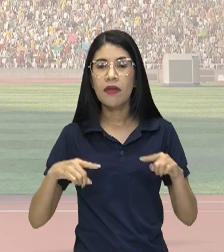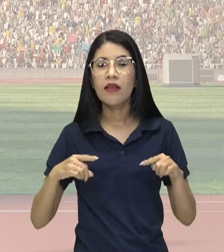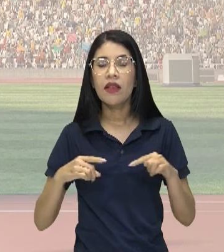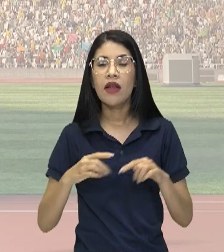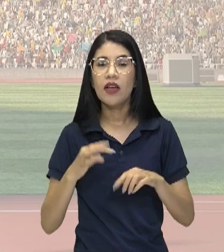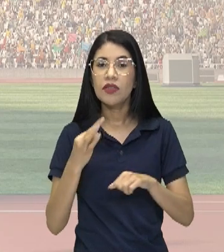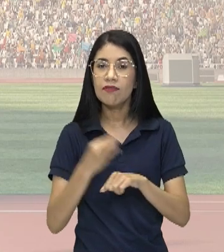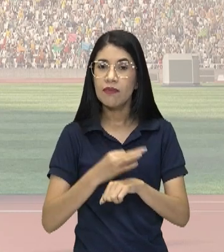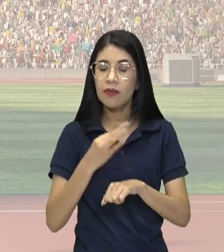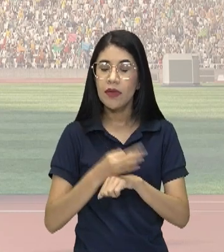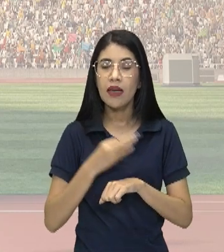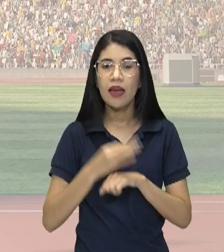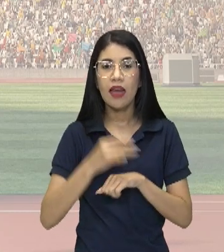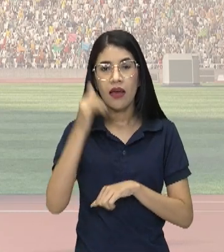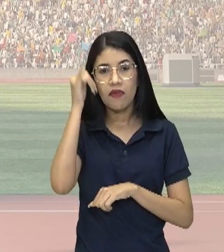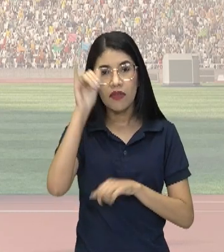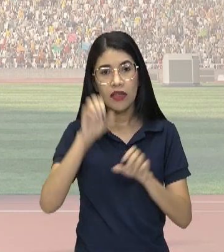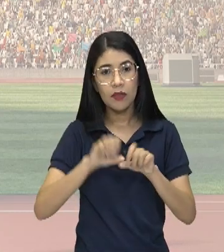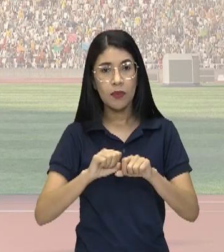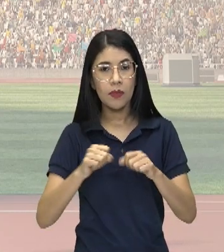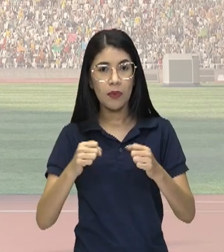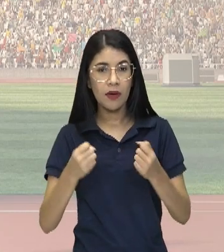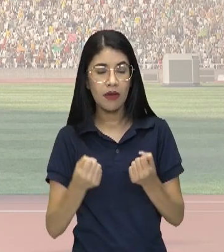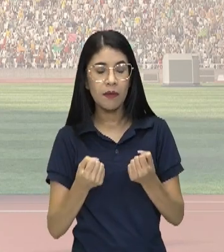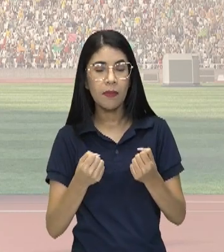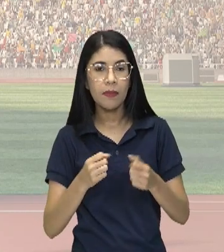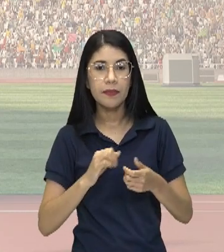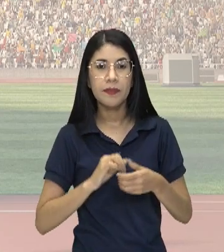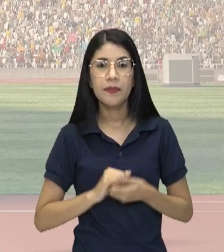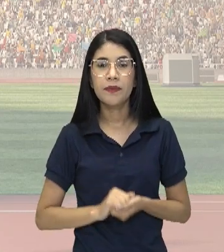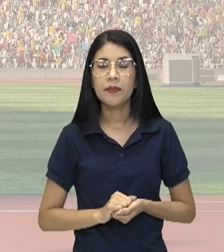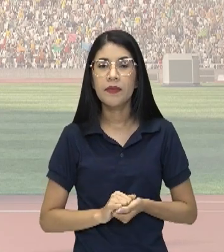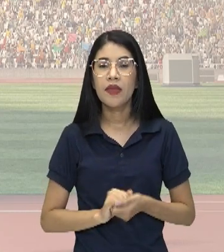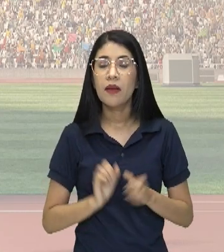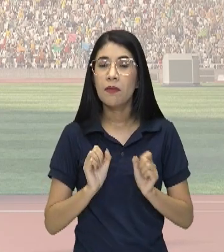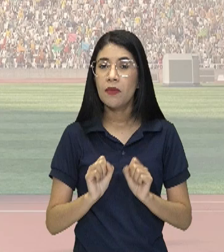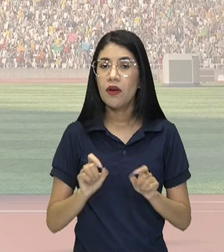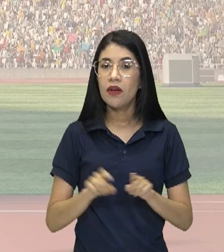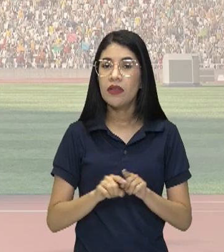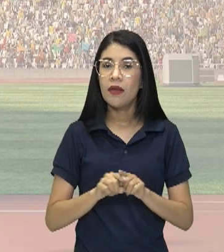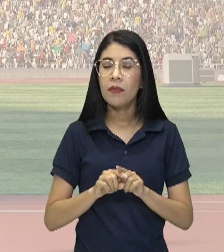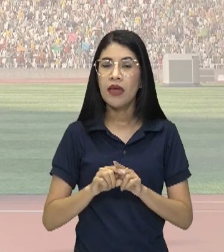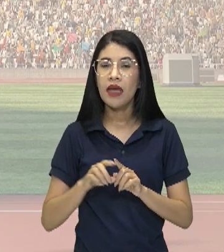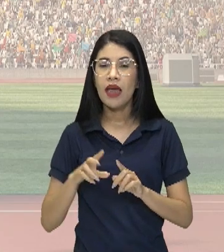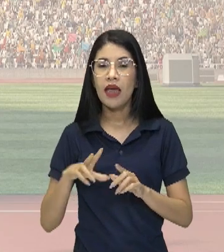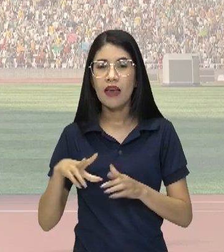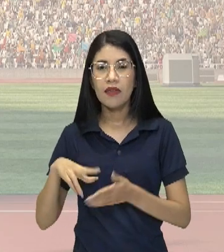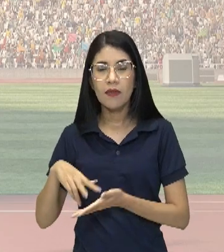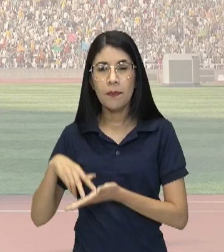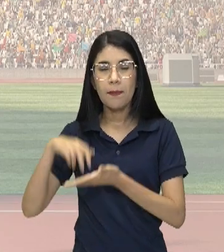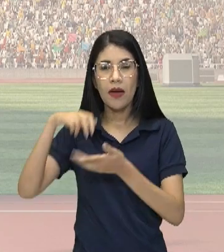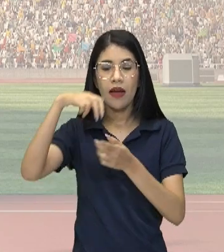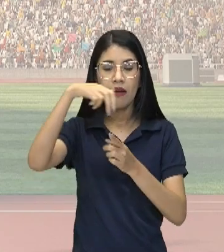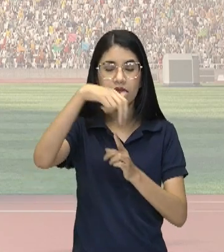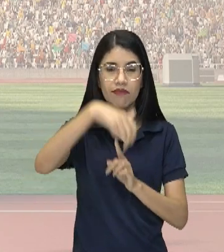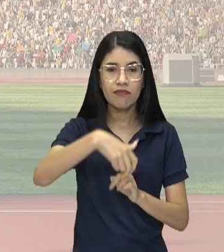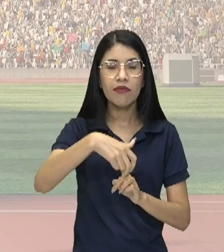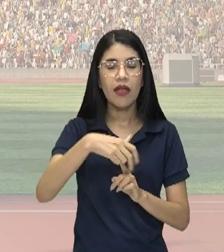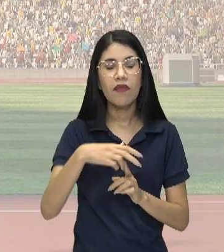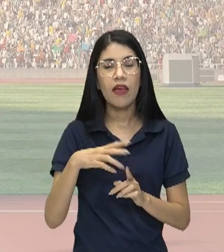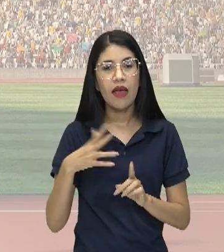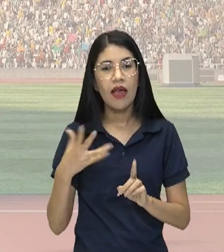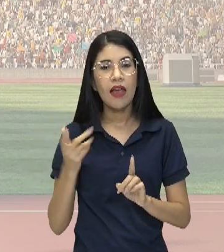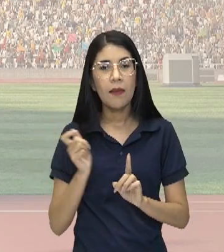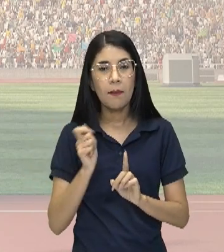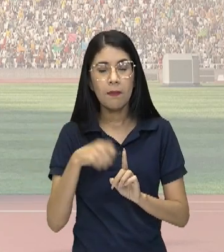modo que ela não quebre no momento do salto, tá bom? E possa impulsionar esse atleta para que ele consiga executar aí a sua